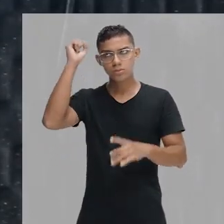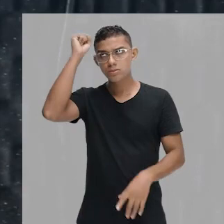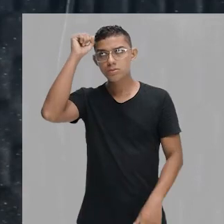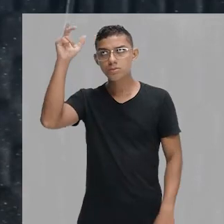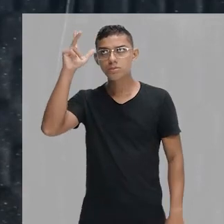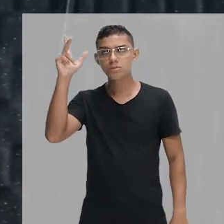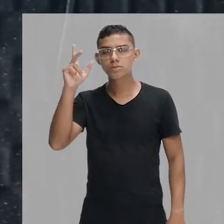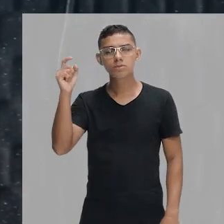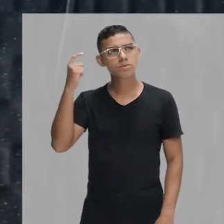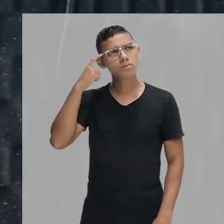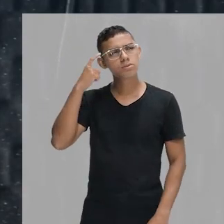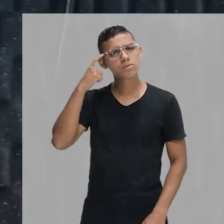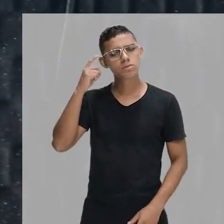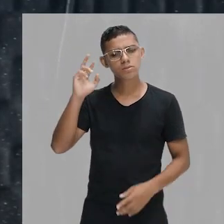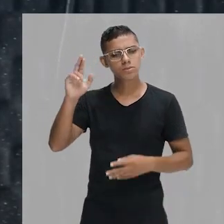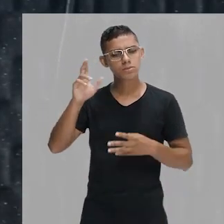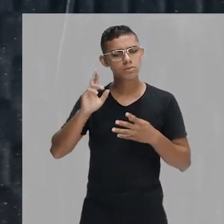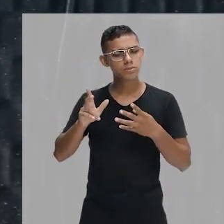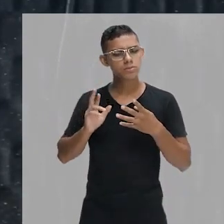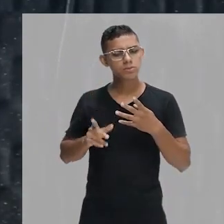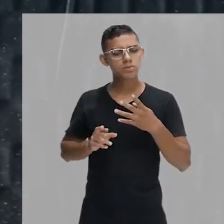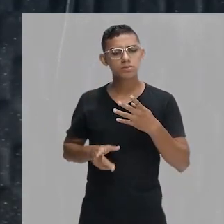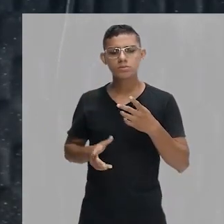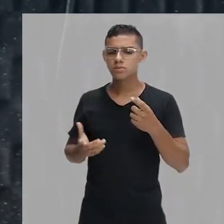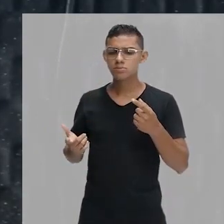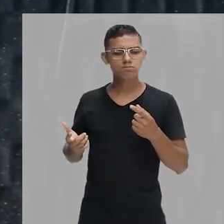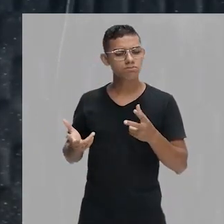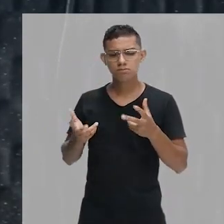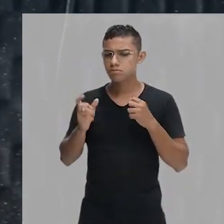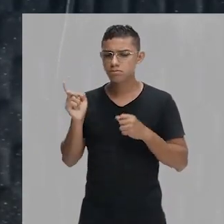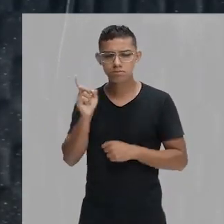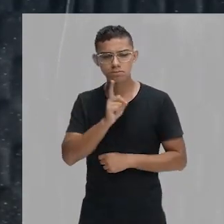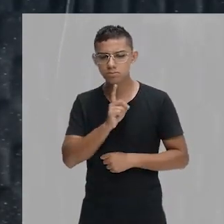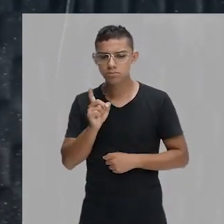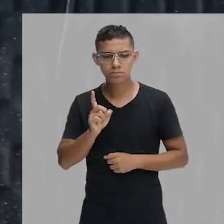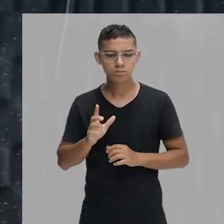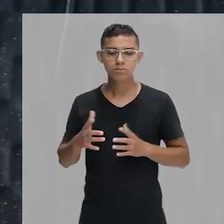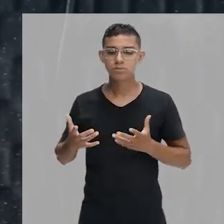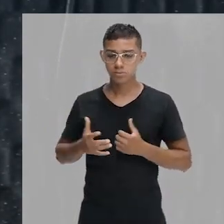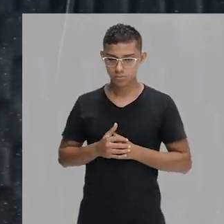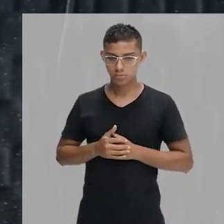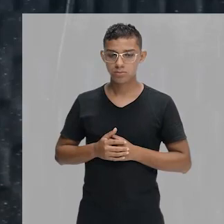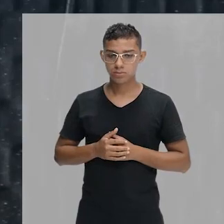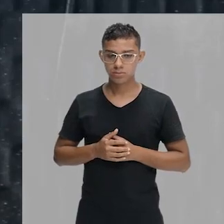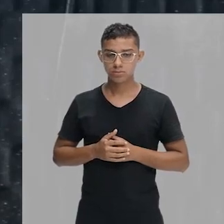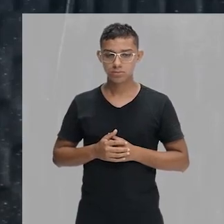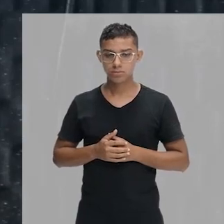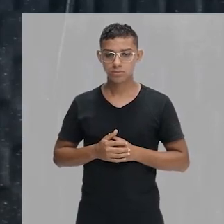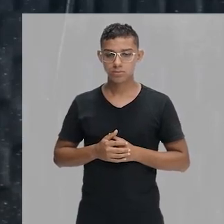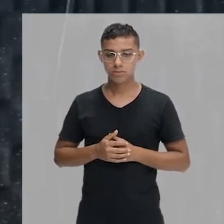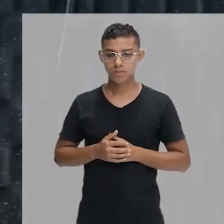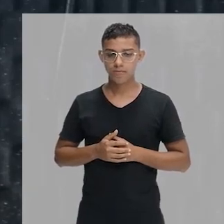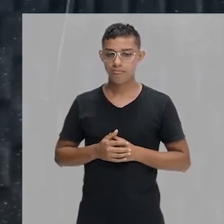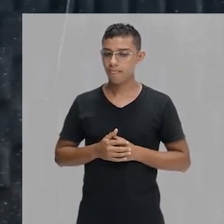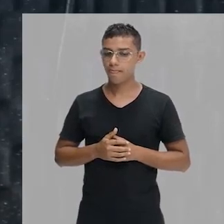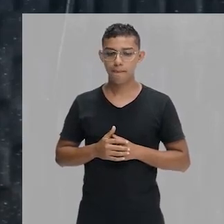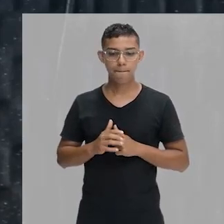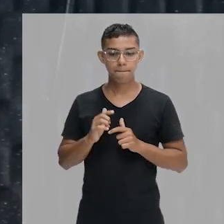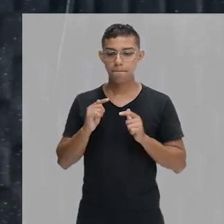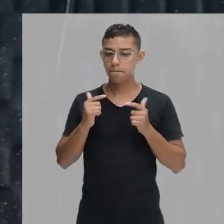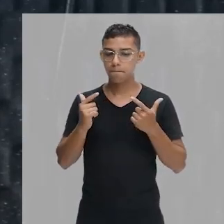lampadinha de ideia e perceber a diferença? Se não perceberam, vou dizer para vocês. Gente,